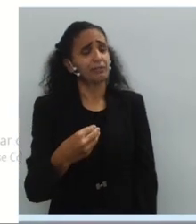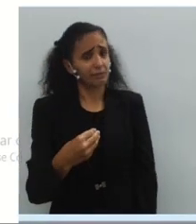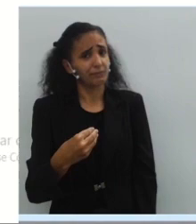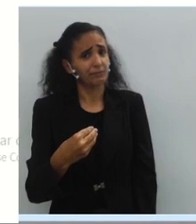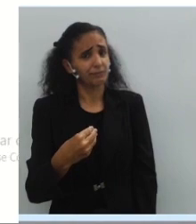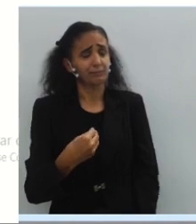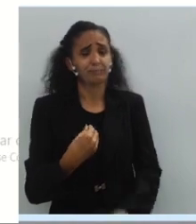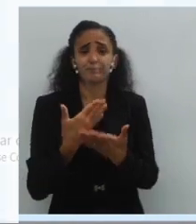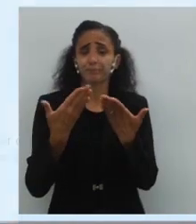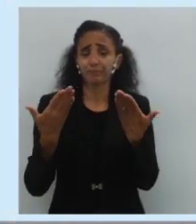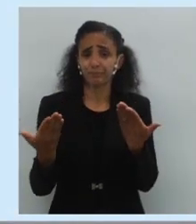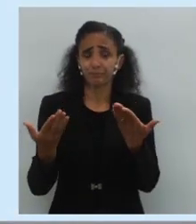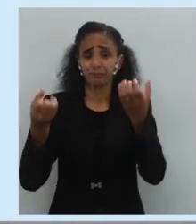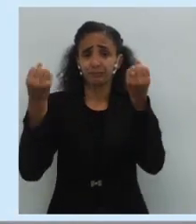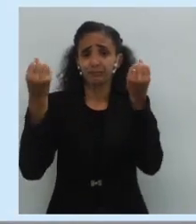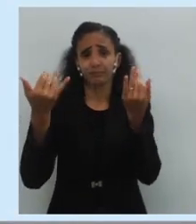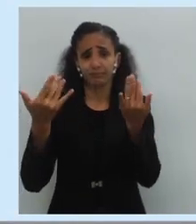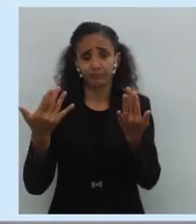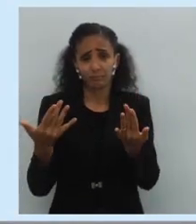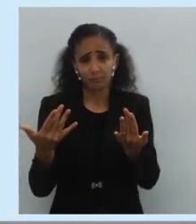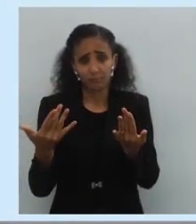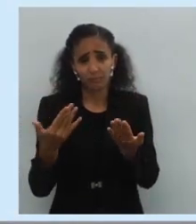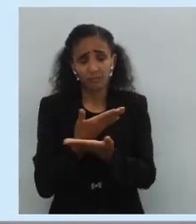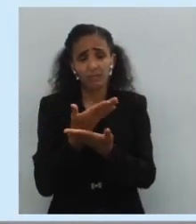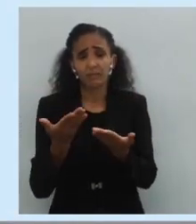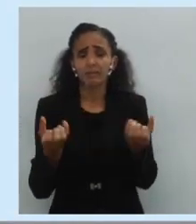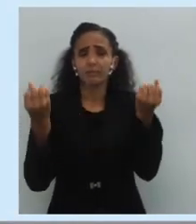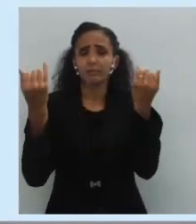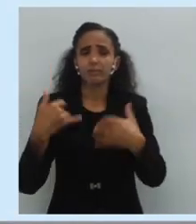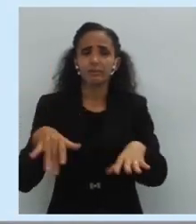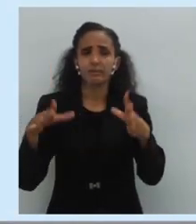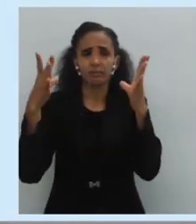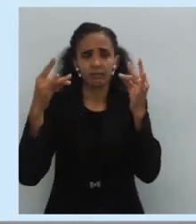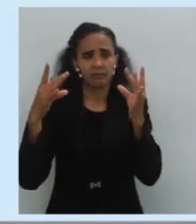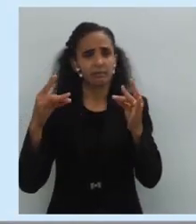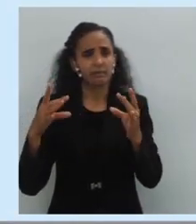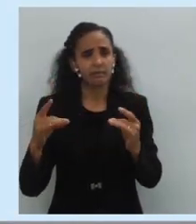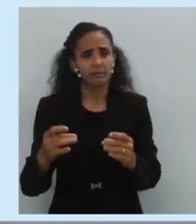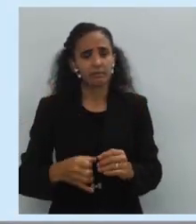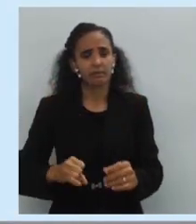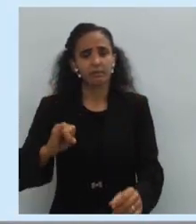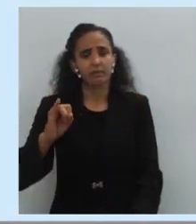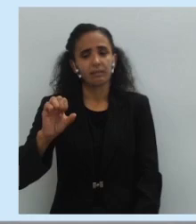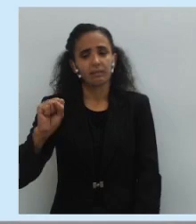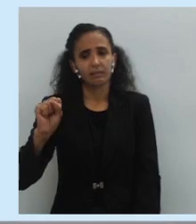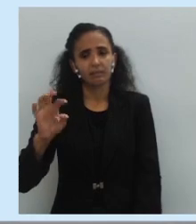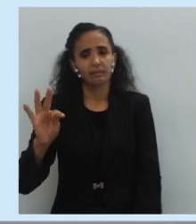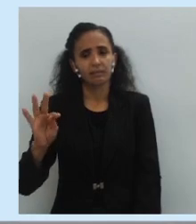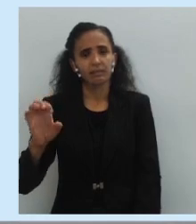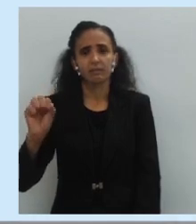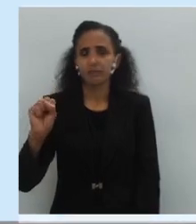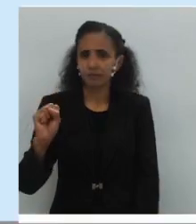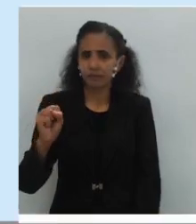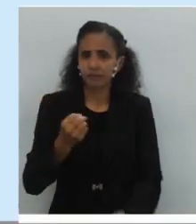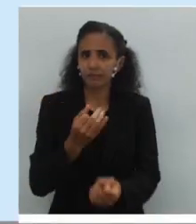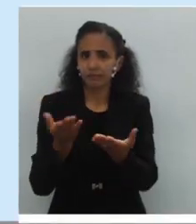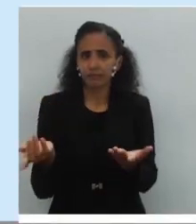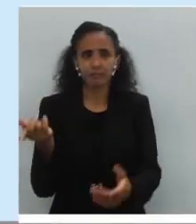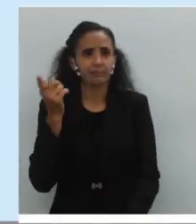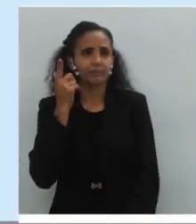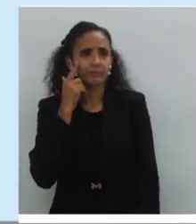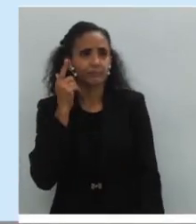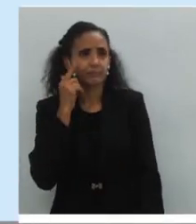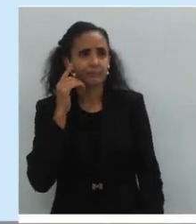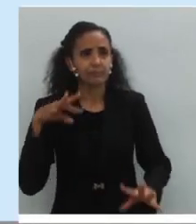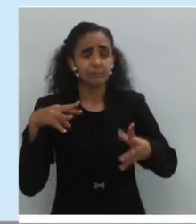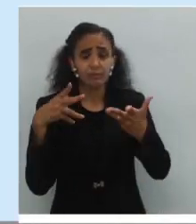para a sua criança ou para o feto, né? Então, falando sobre as